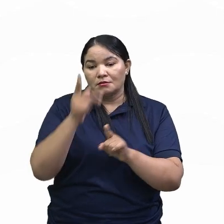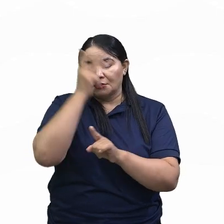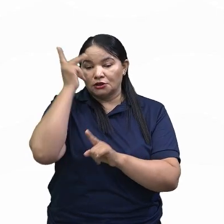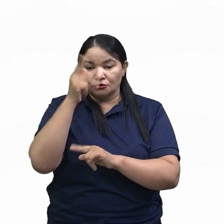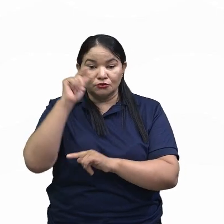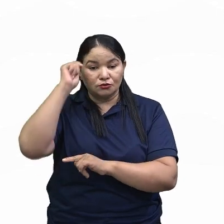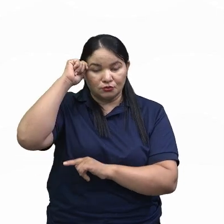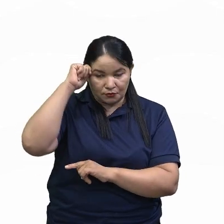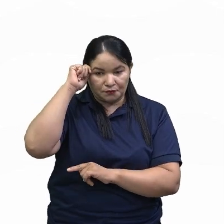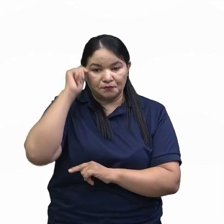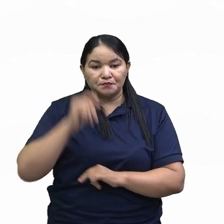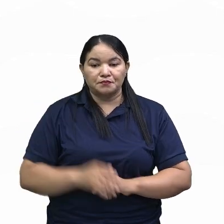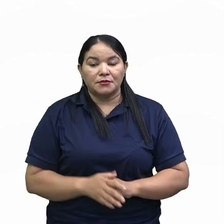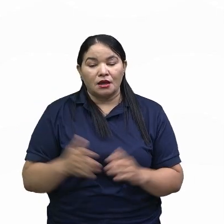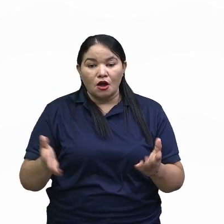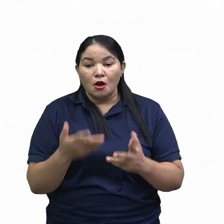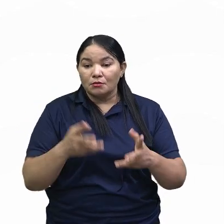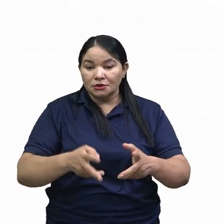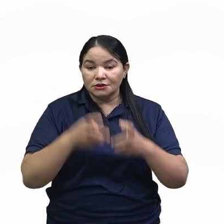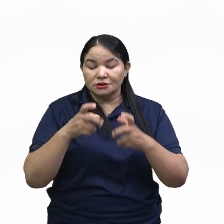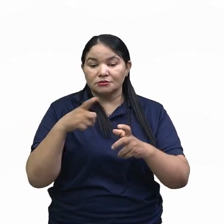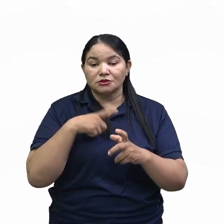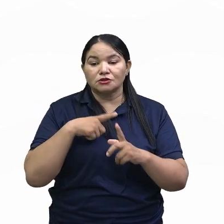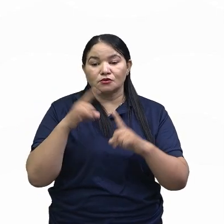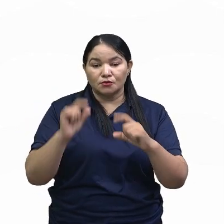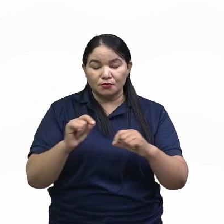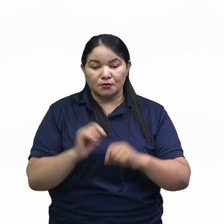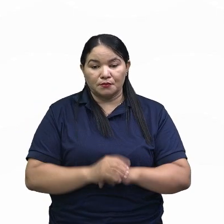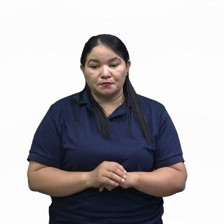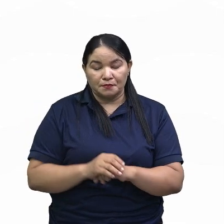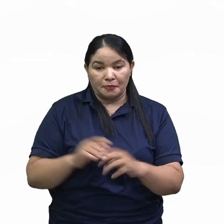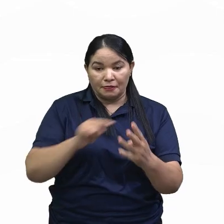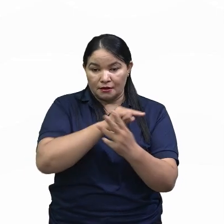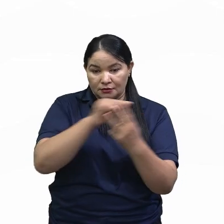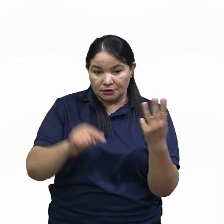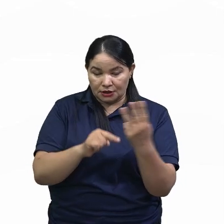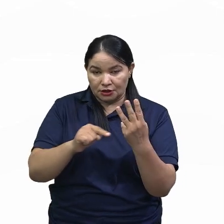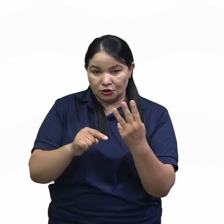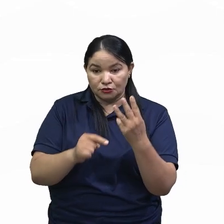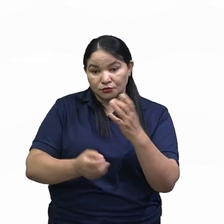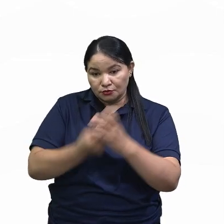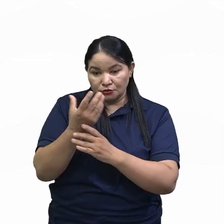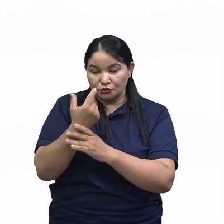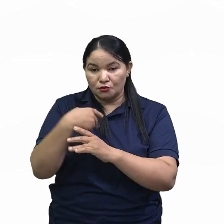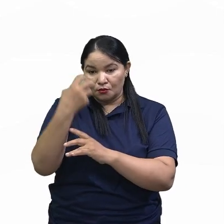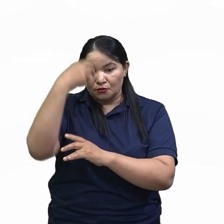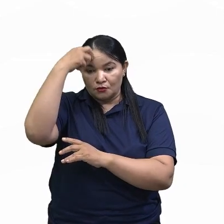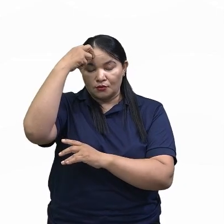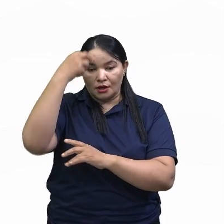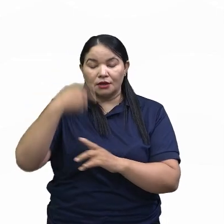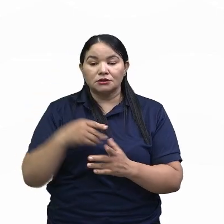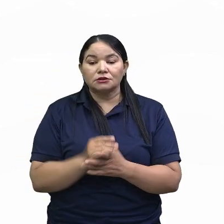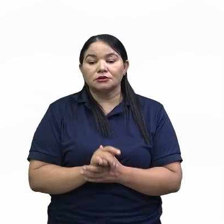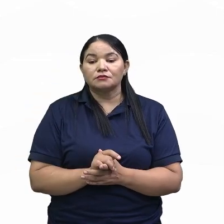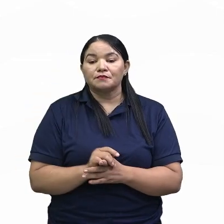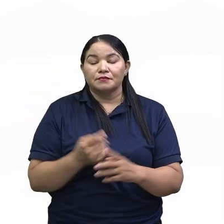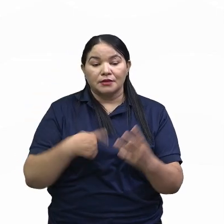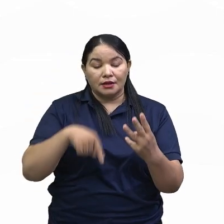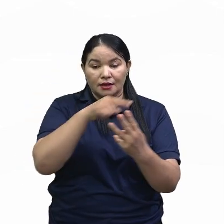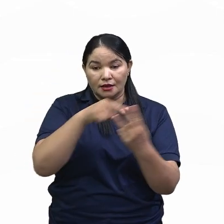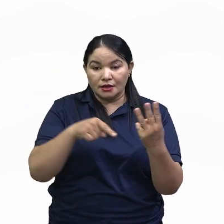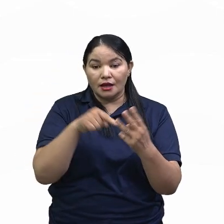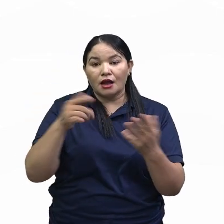Então, percebam que nós temos 3 matrizes culturais e são elas que